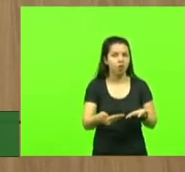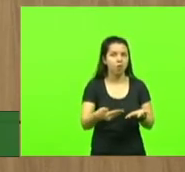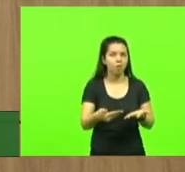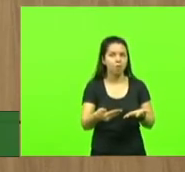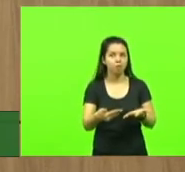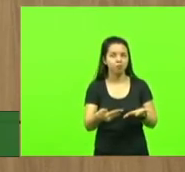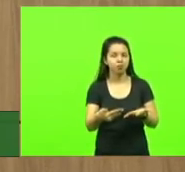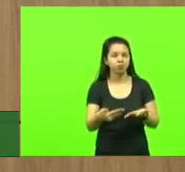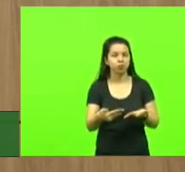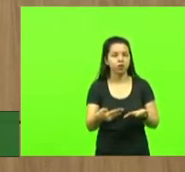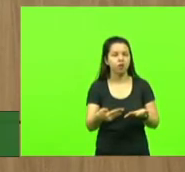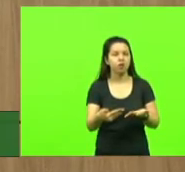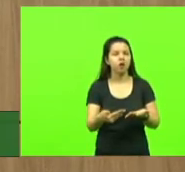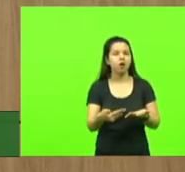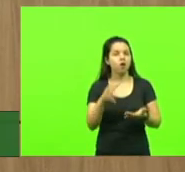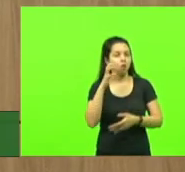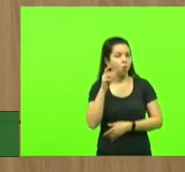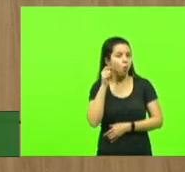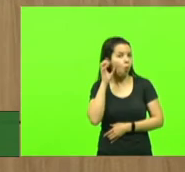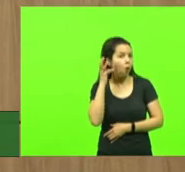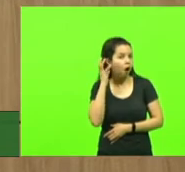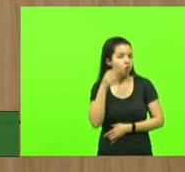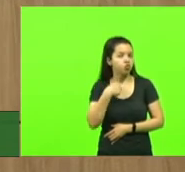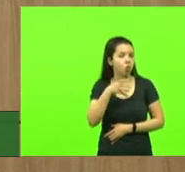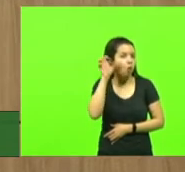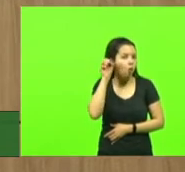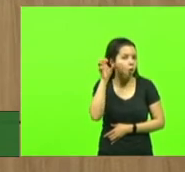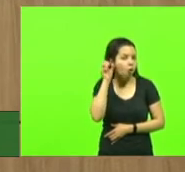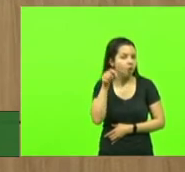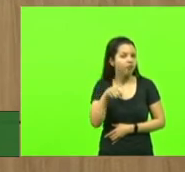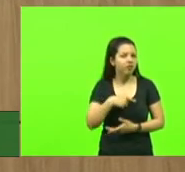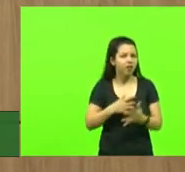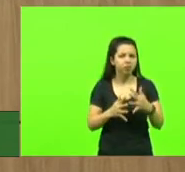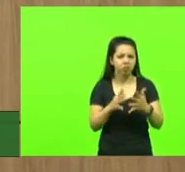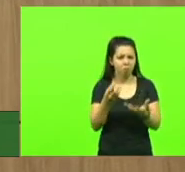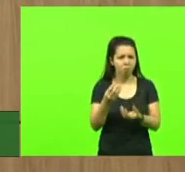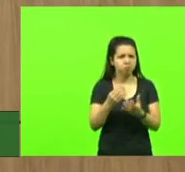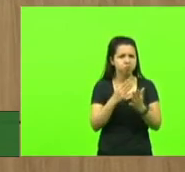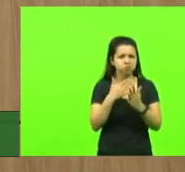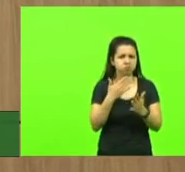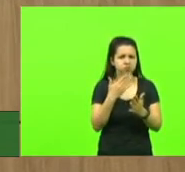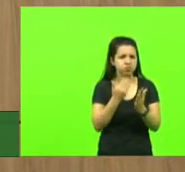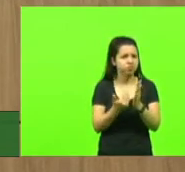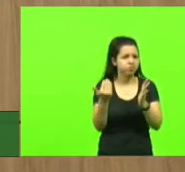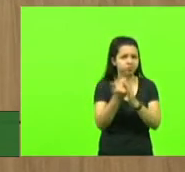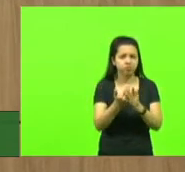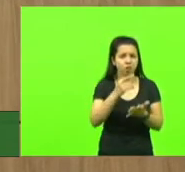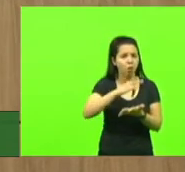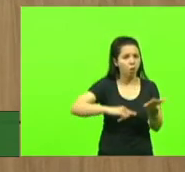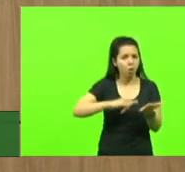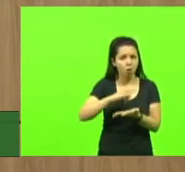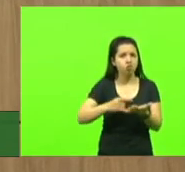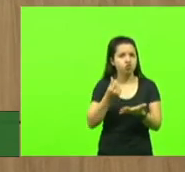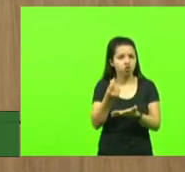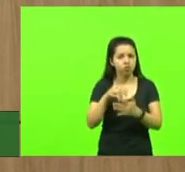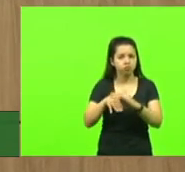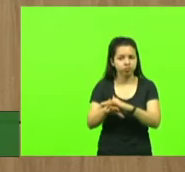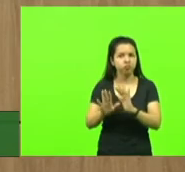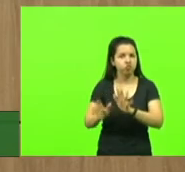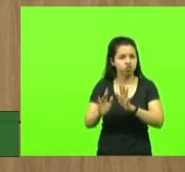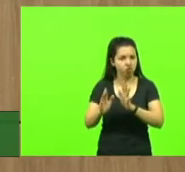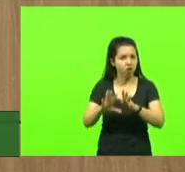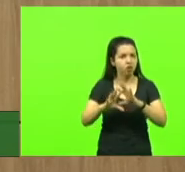extrapolou o bom senso, solicitando muito mais documentos. Então, o dinheiro está na conta da emenda